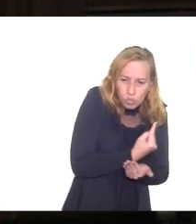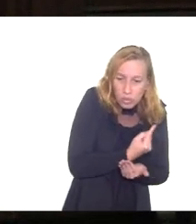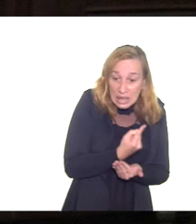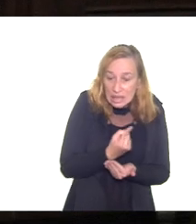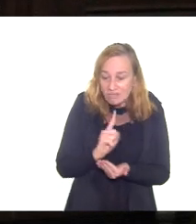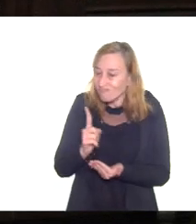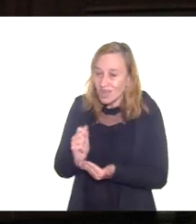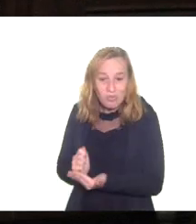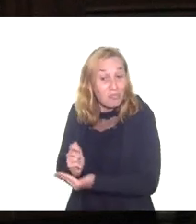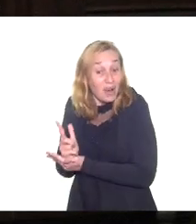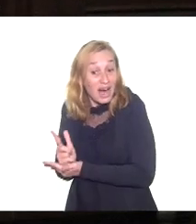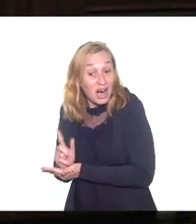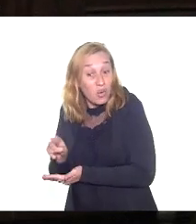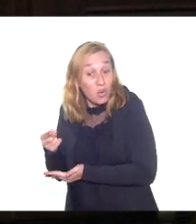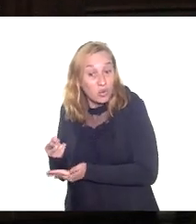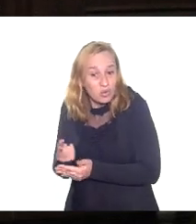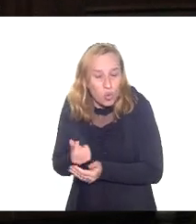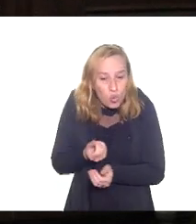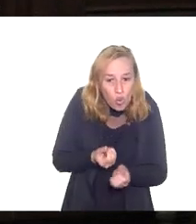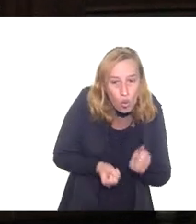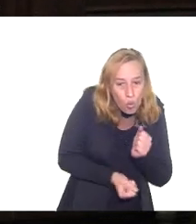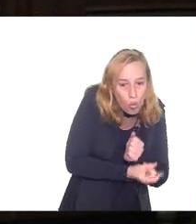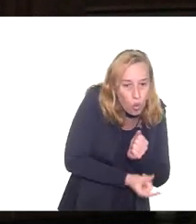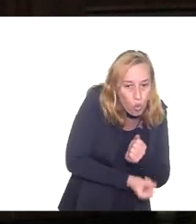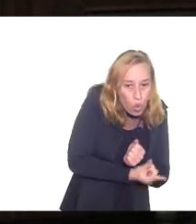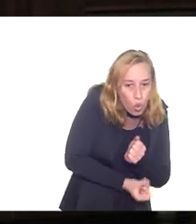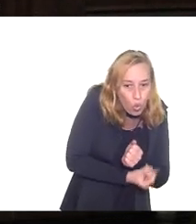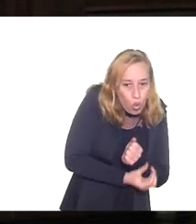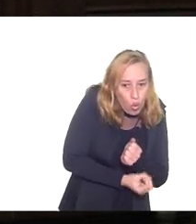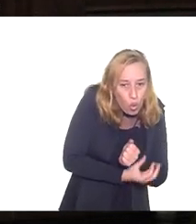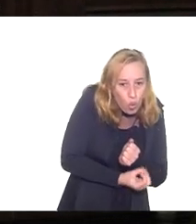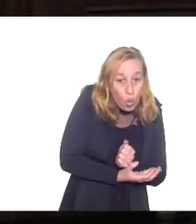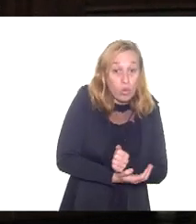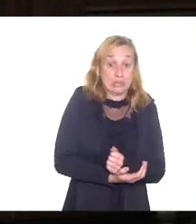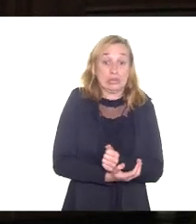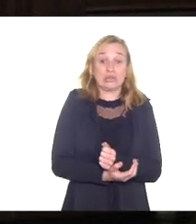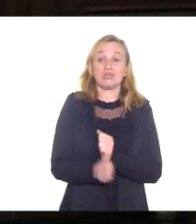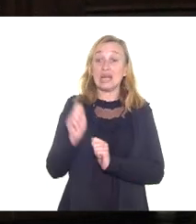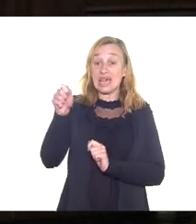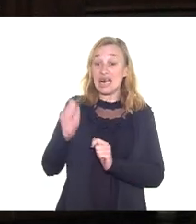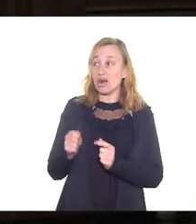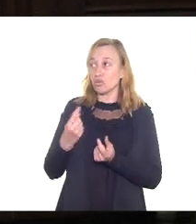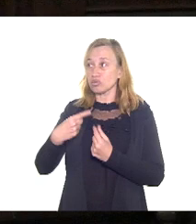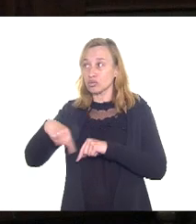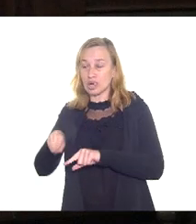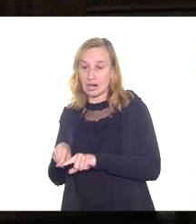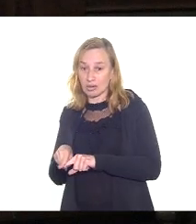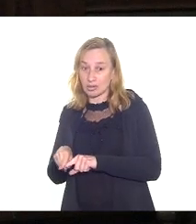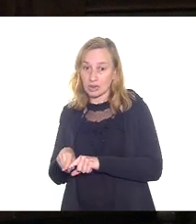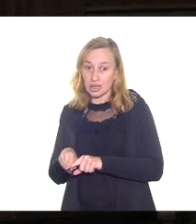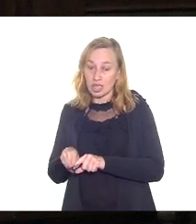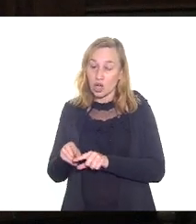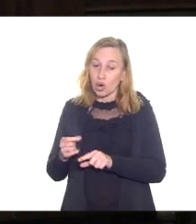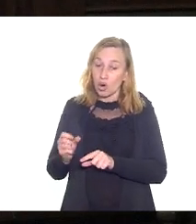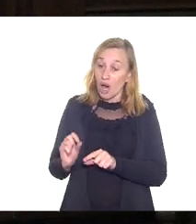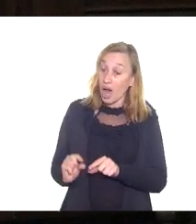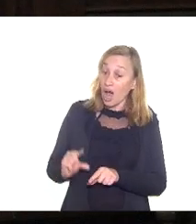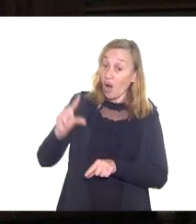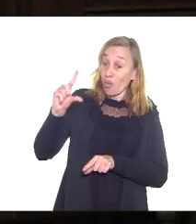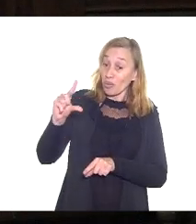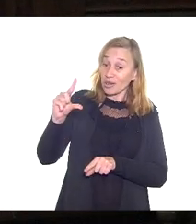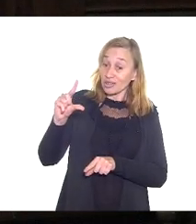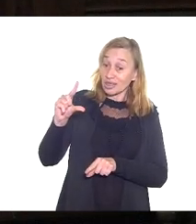o desconto é a propina que vai para alguém. Então, o leilão reverso aumenta